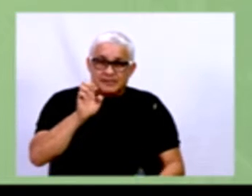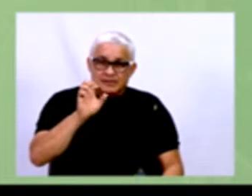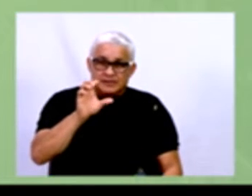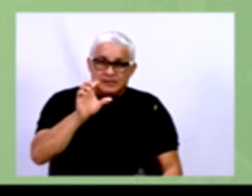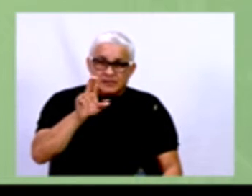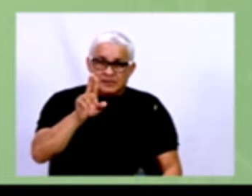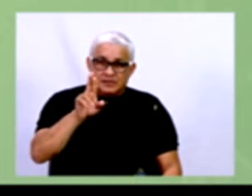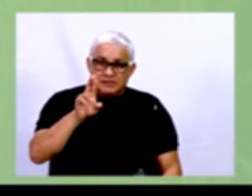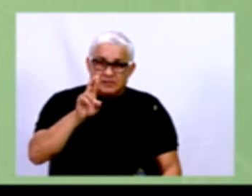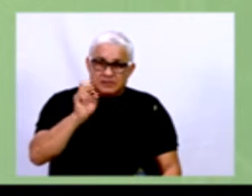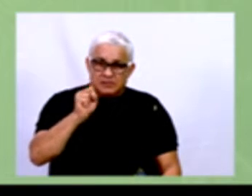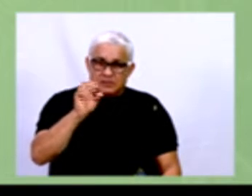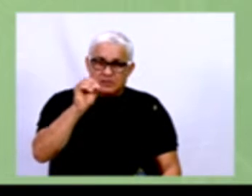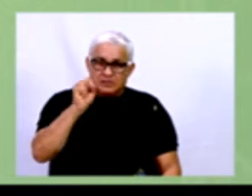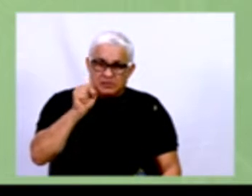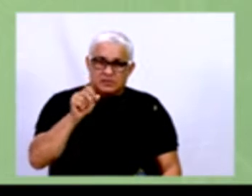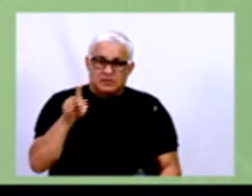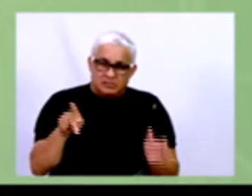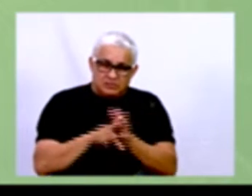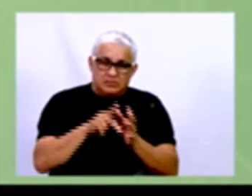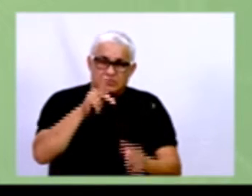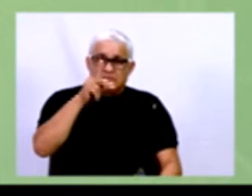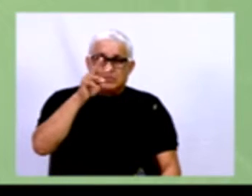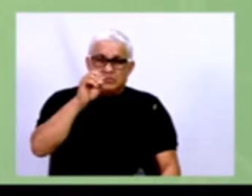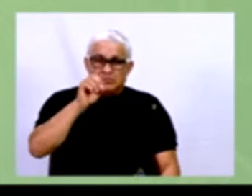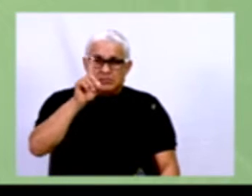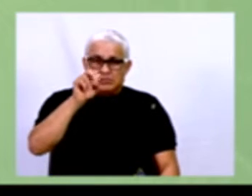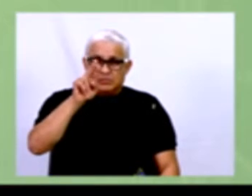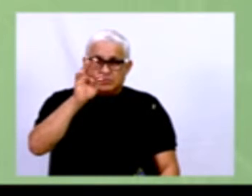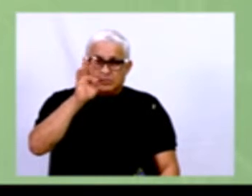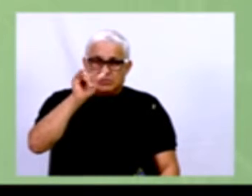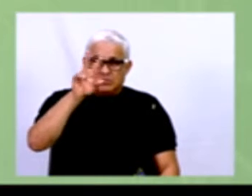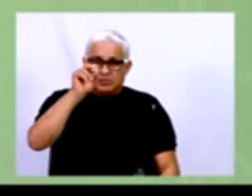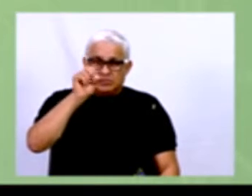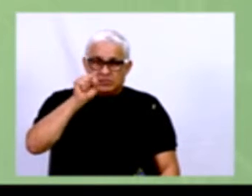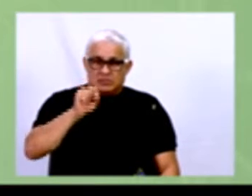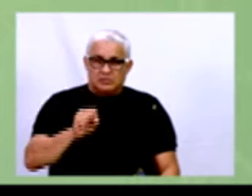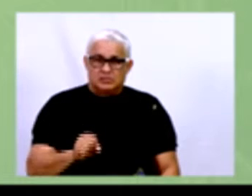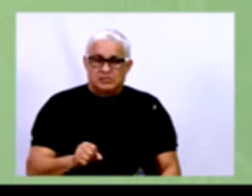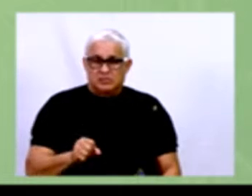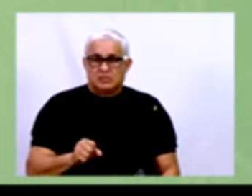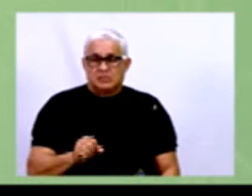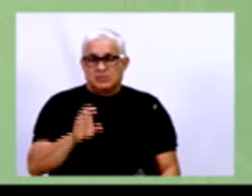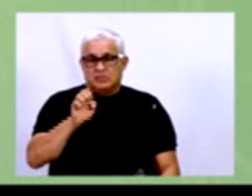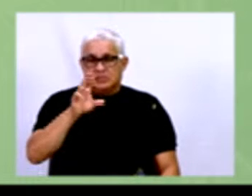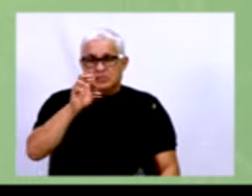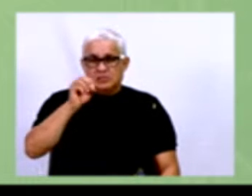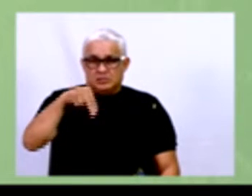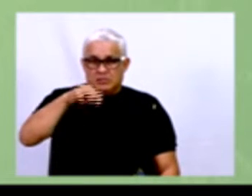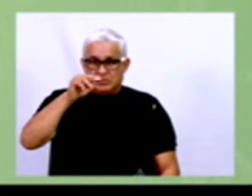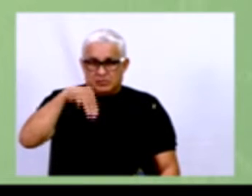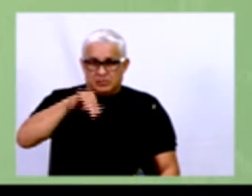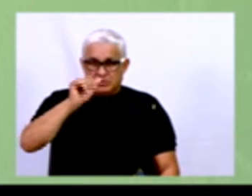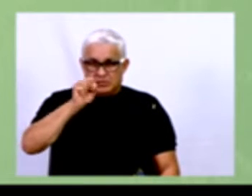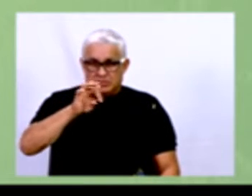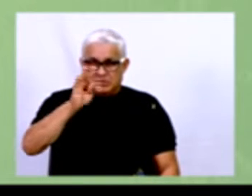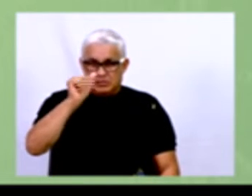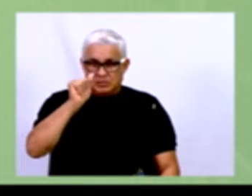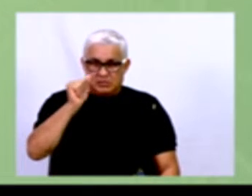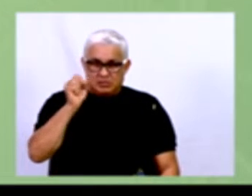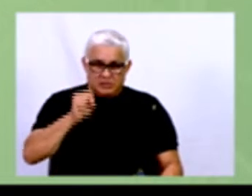é o problema, ou torna, ou se consubstancia no que os economistas chamam de problema econômico